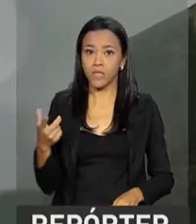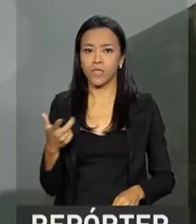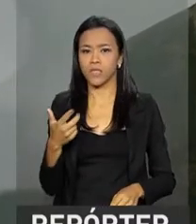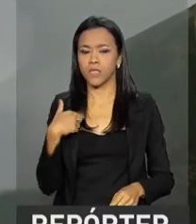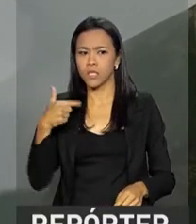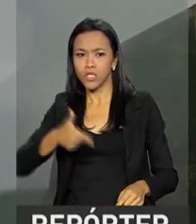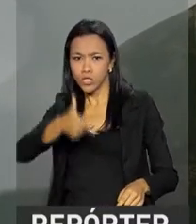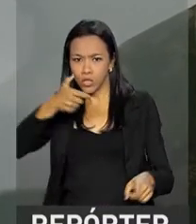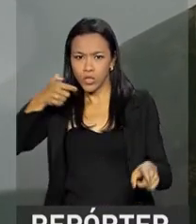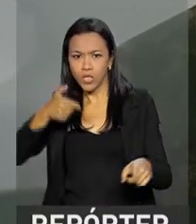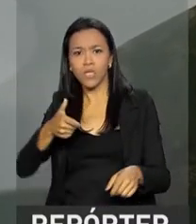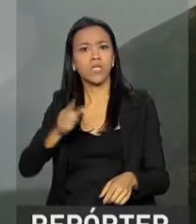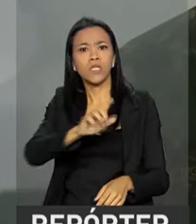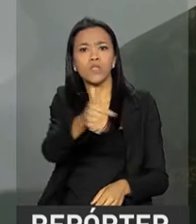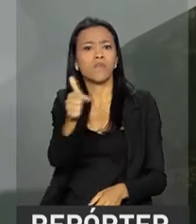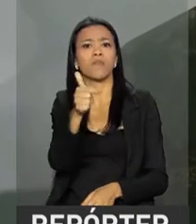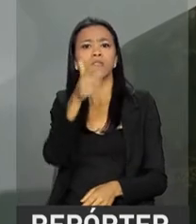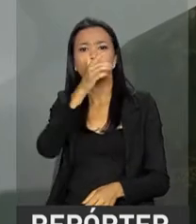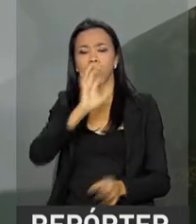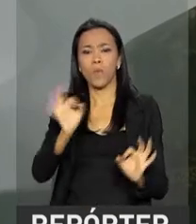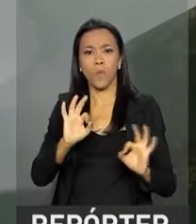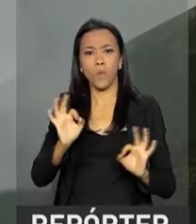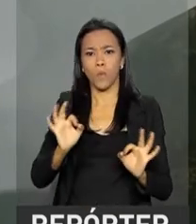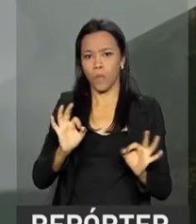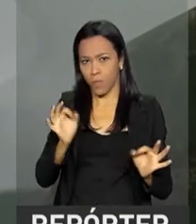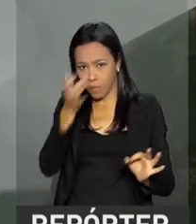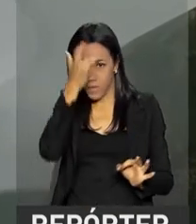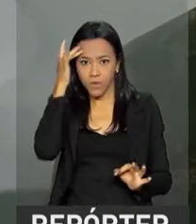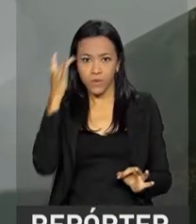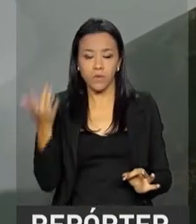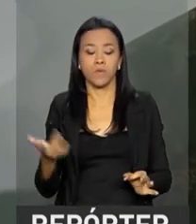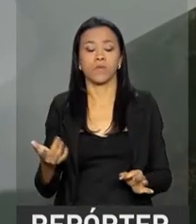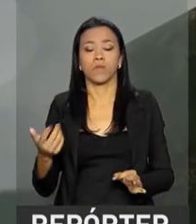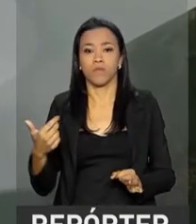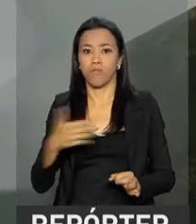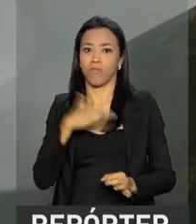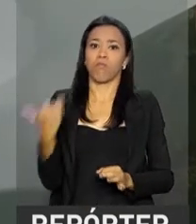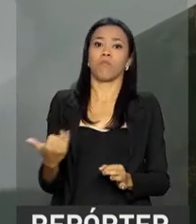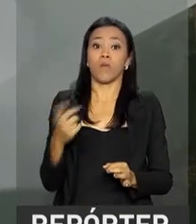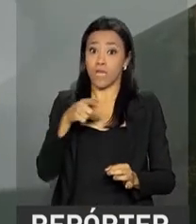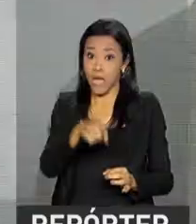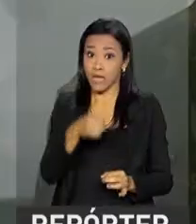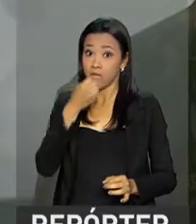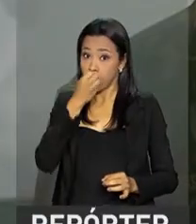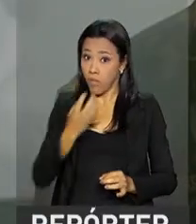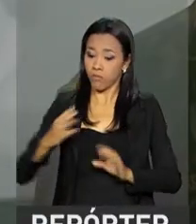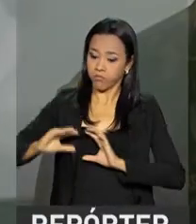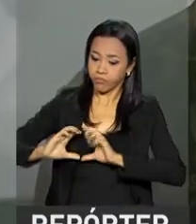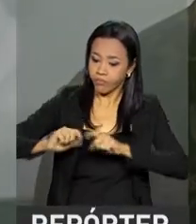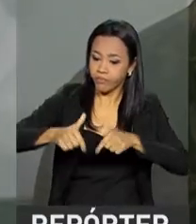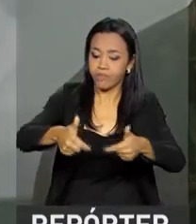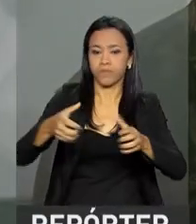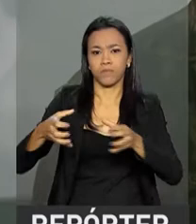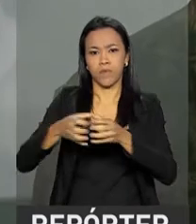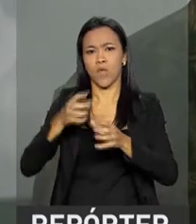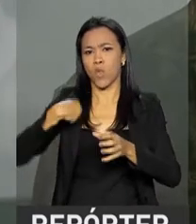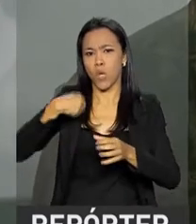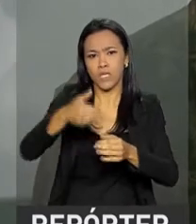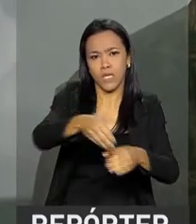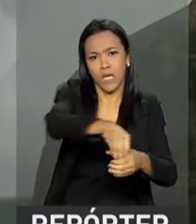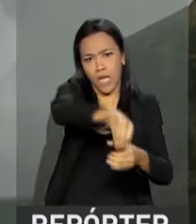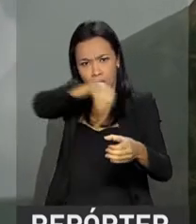vítima até o presente momento essa operação resultou de modo satisfatório nós não vamos recuar um milímetro